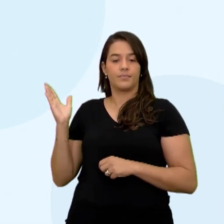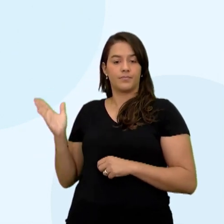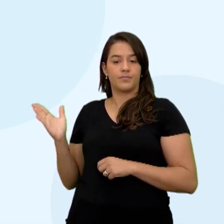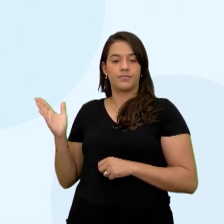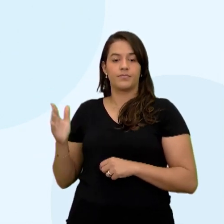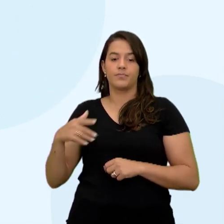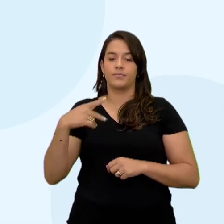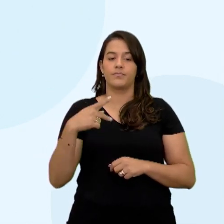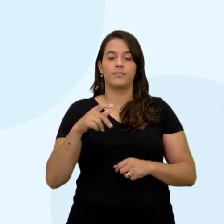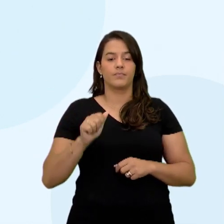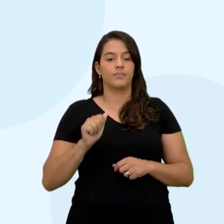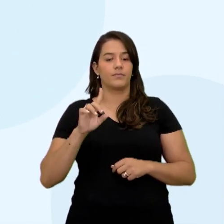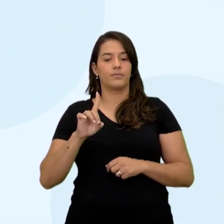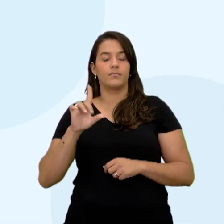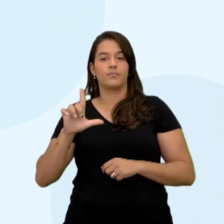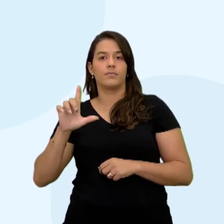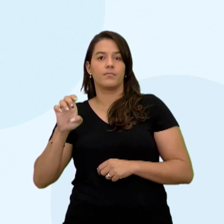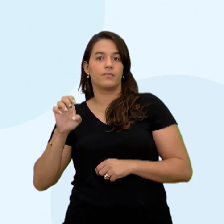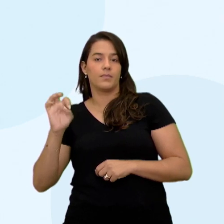você organizar